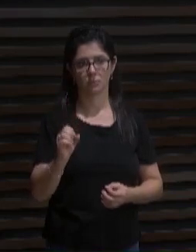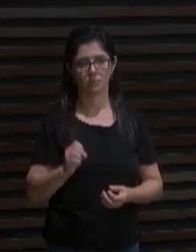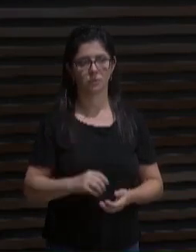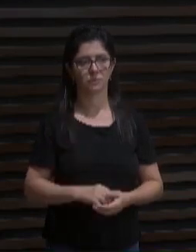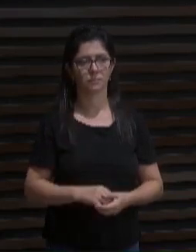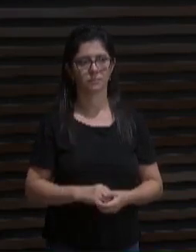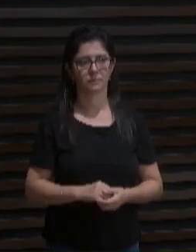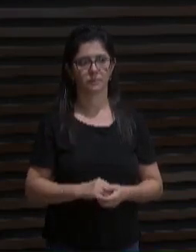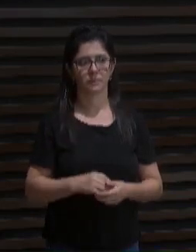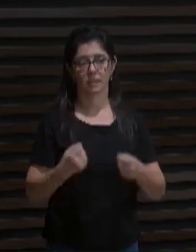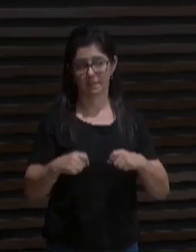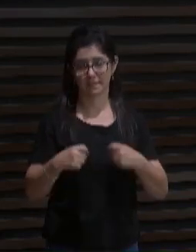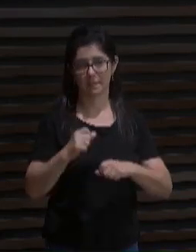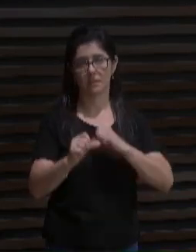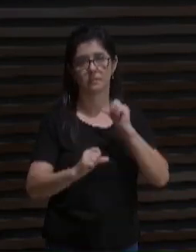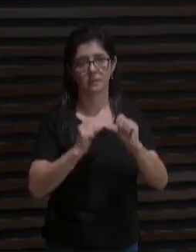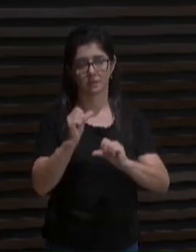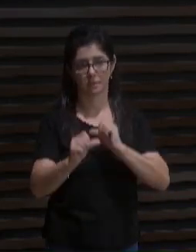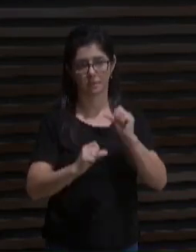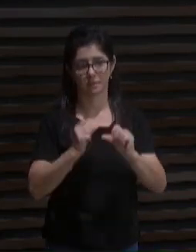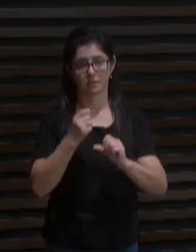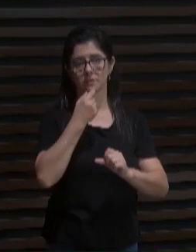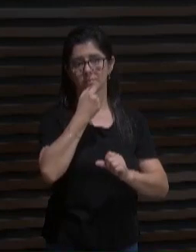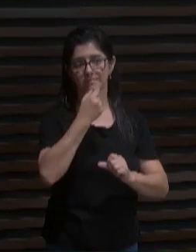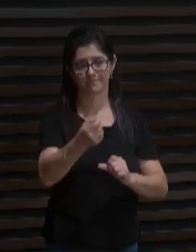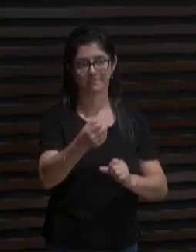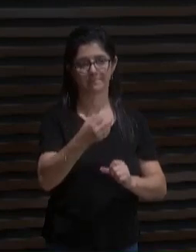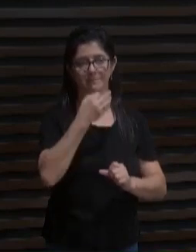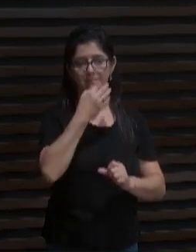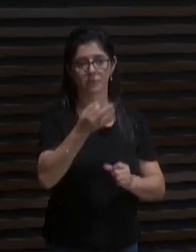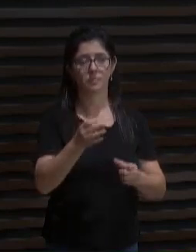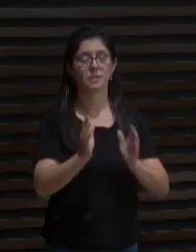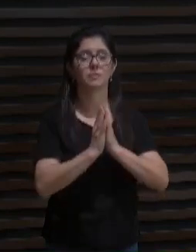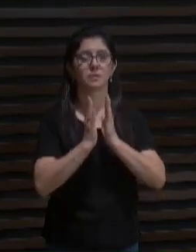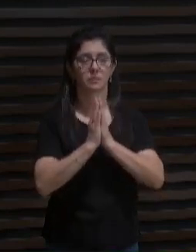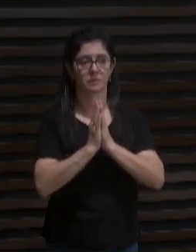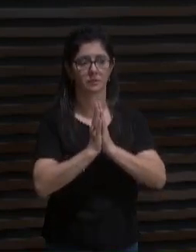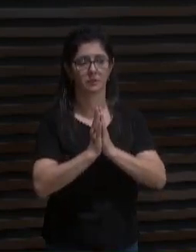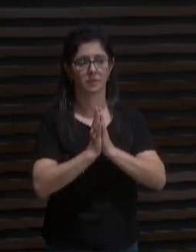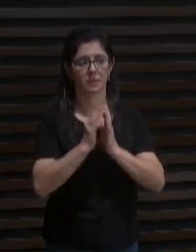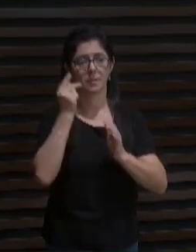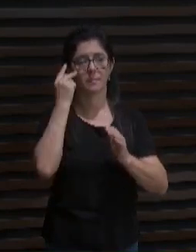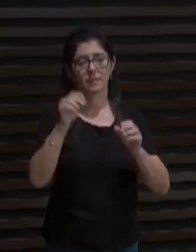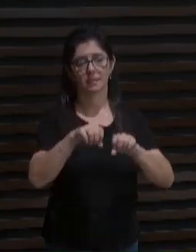um homem resolveu orar para quebrar aquela